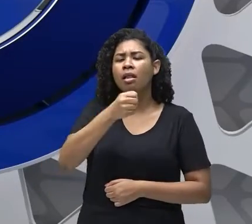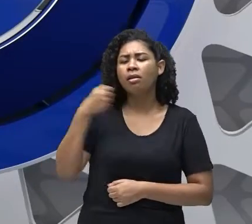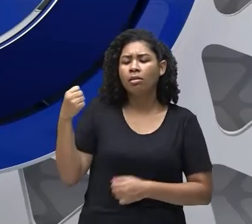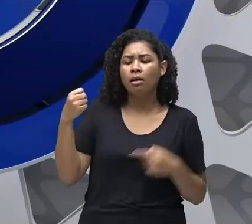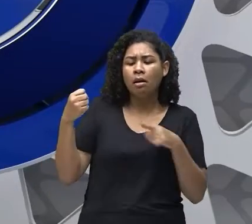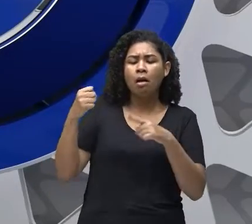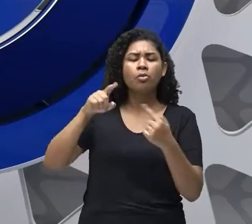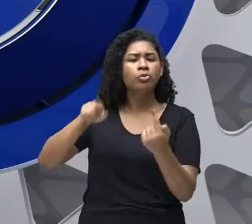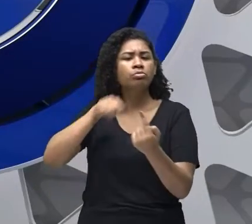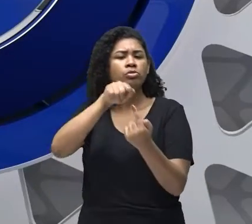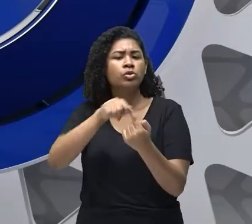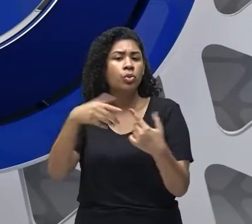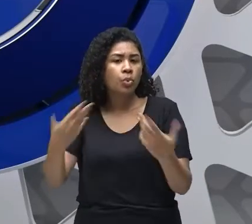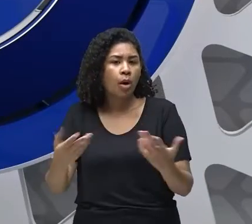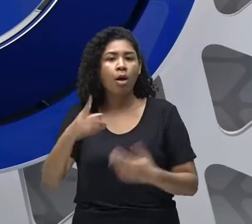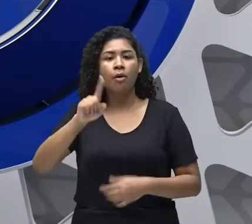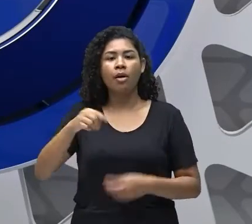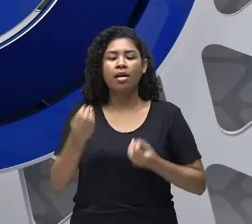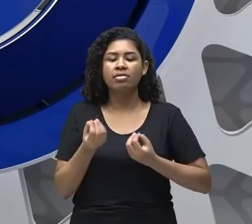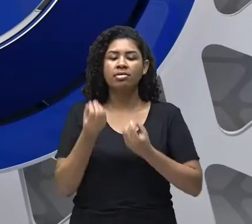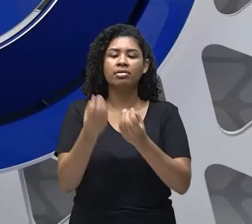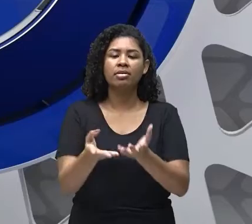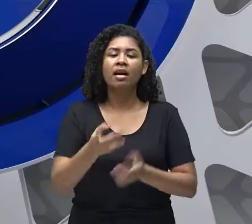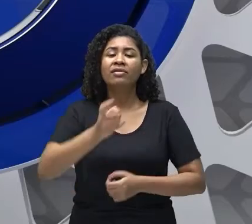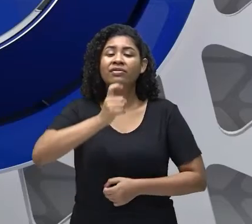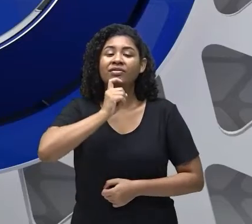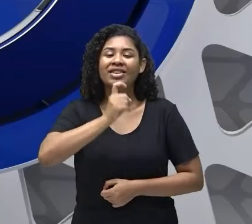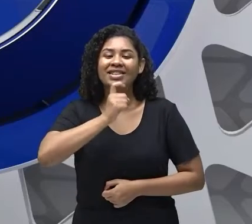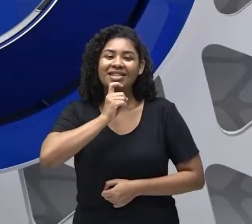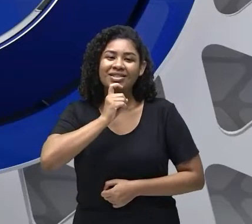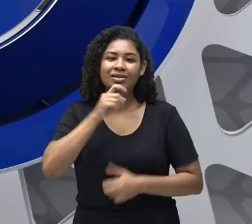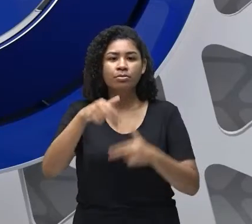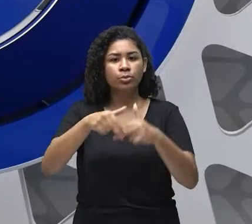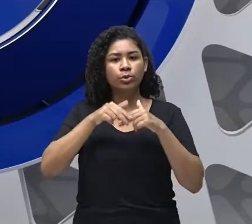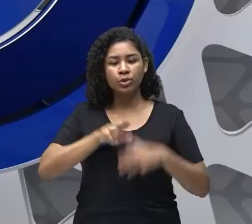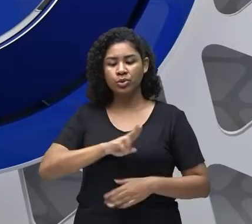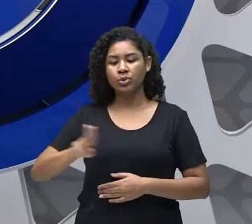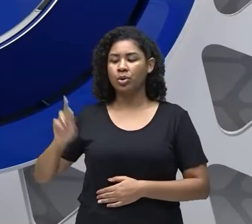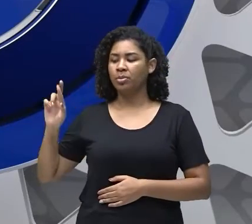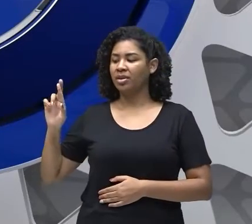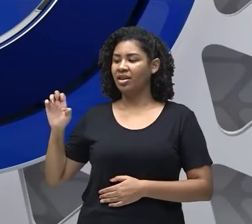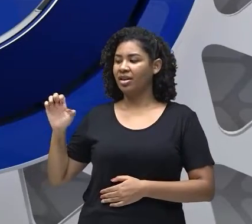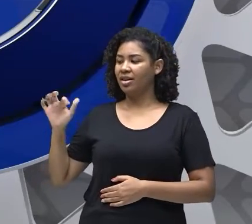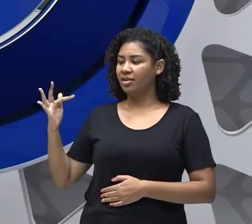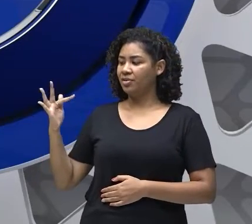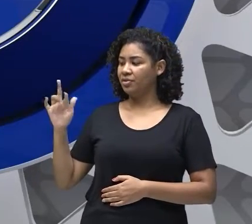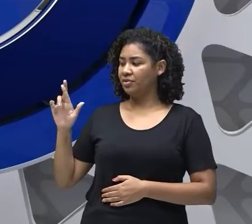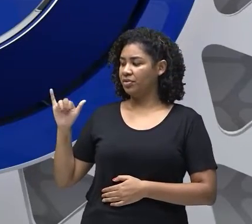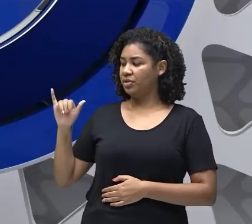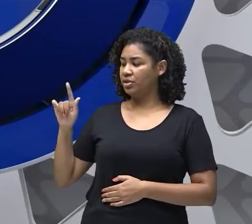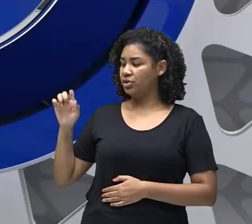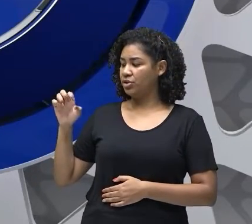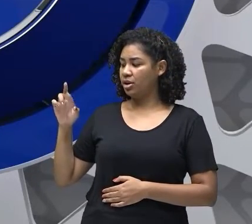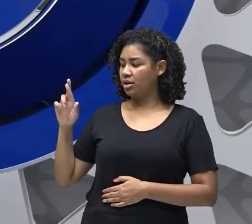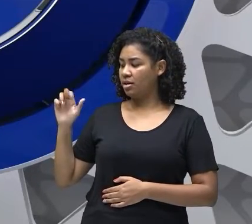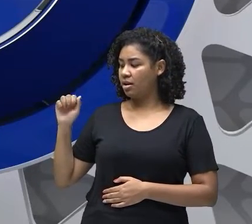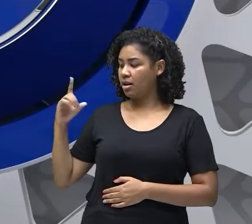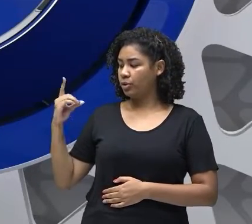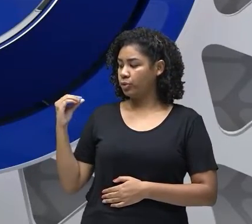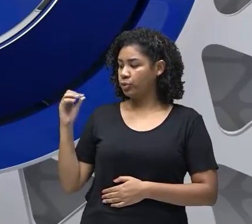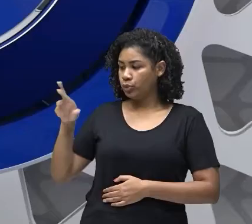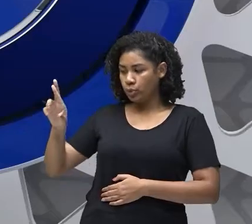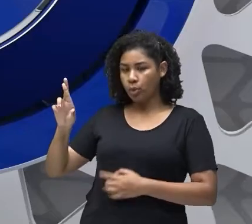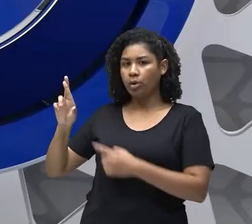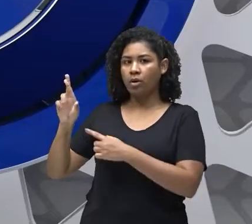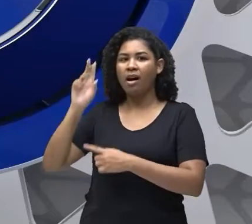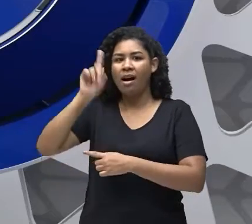É refrigerar, né? Por isso que eles são considerados refrigeradores, porque ele vai trocar o calor